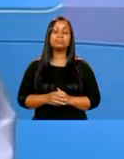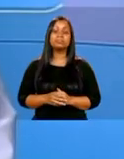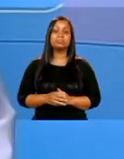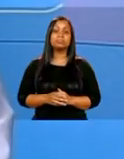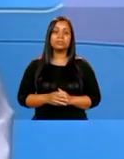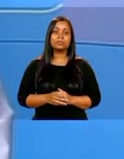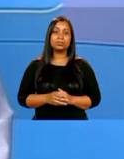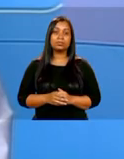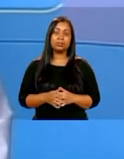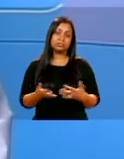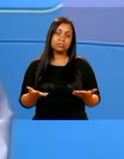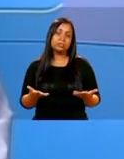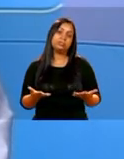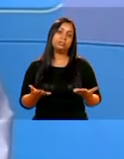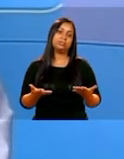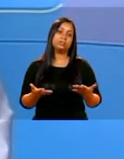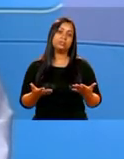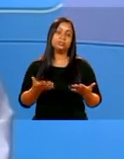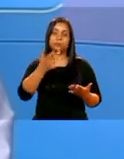acesso a